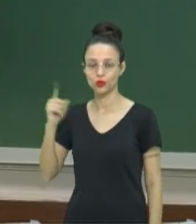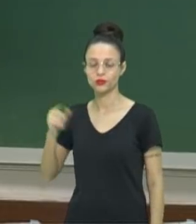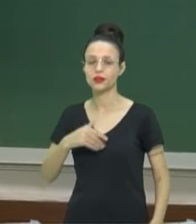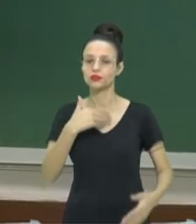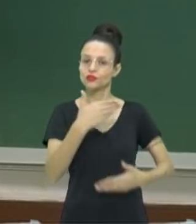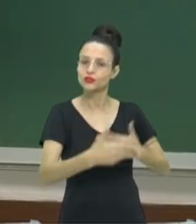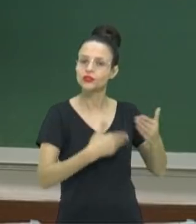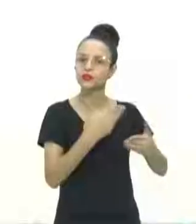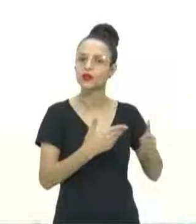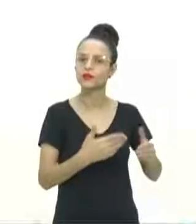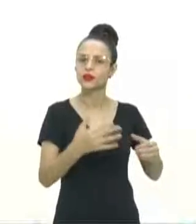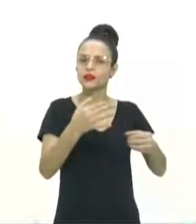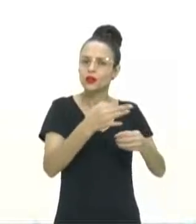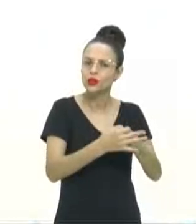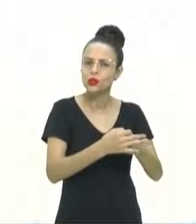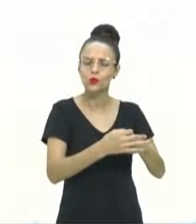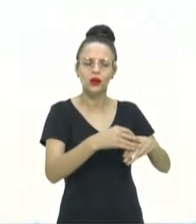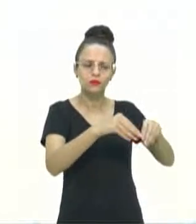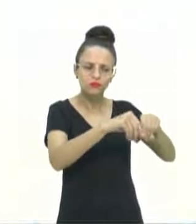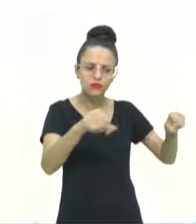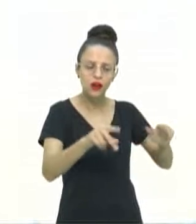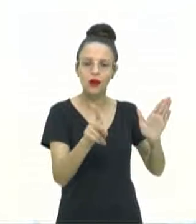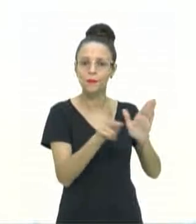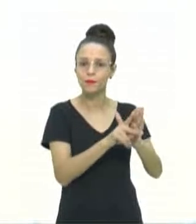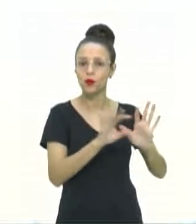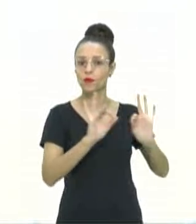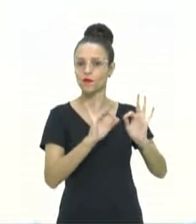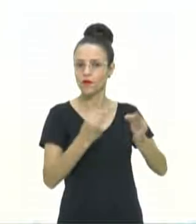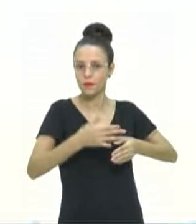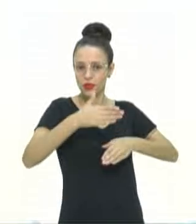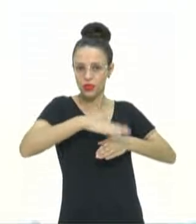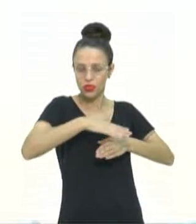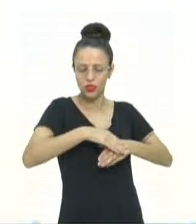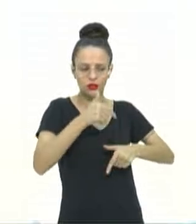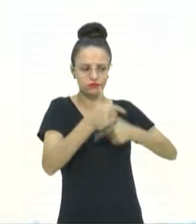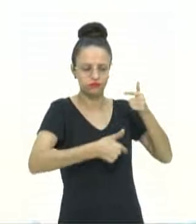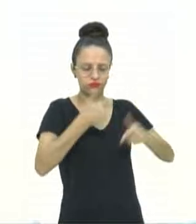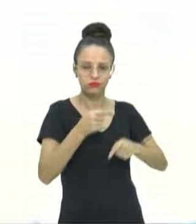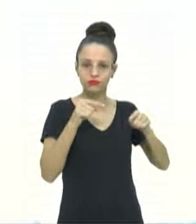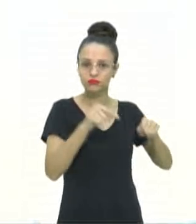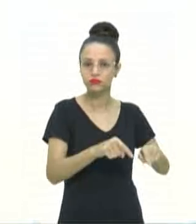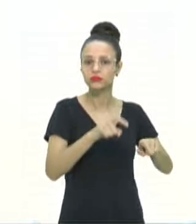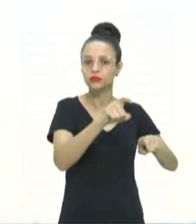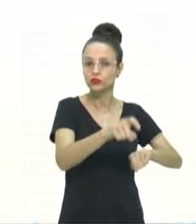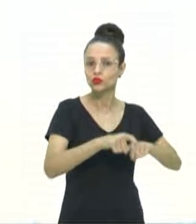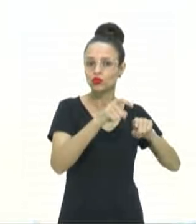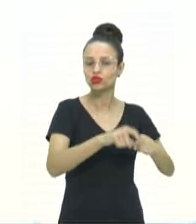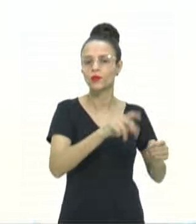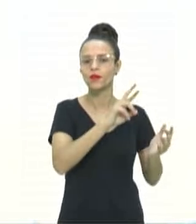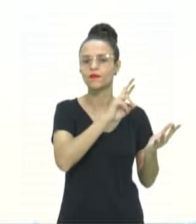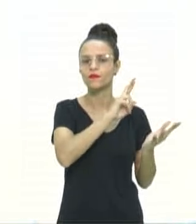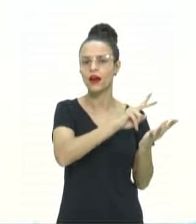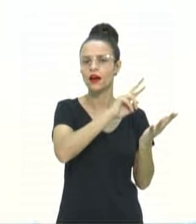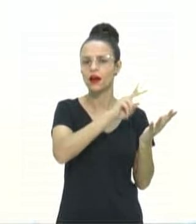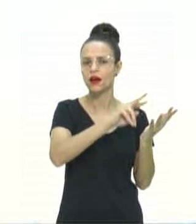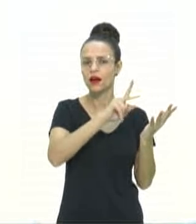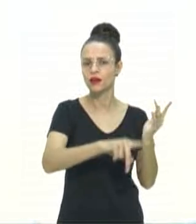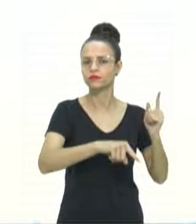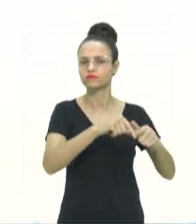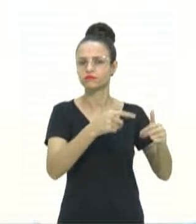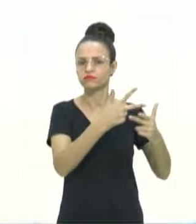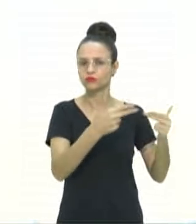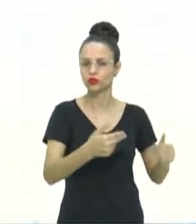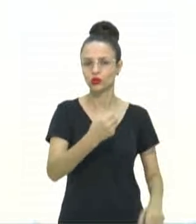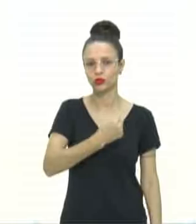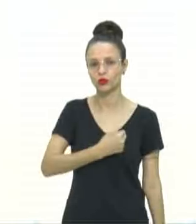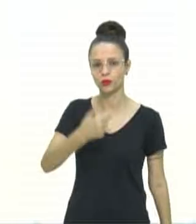desenvolvido em pequenas propriedades de base familiar, lembram disso? Cultivo de vários itens. Então, número